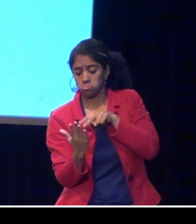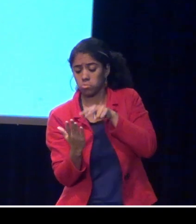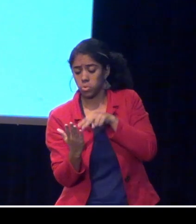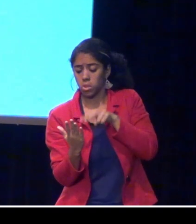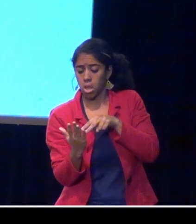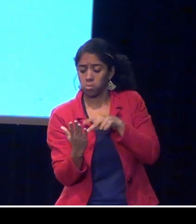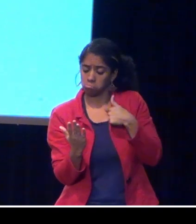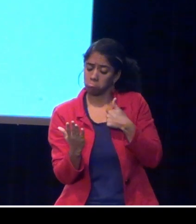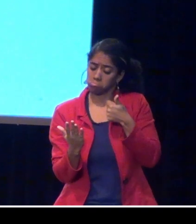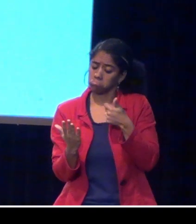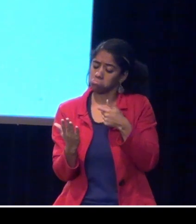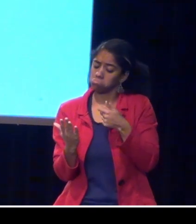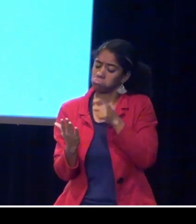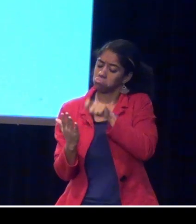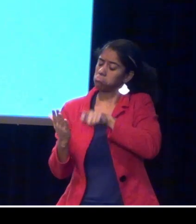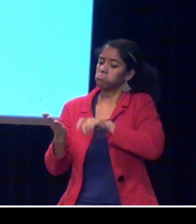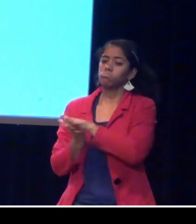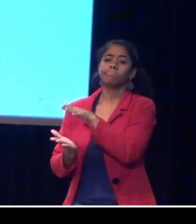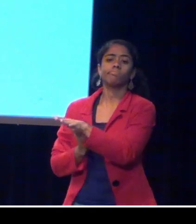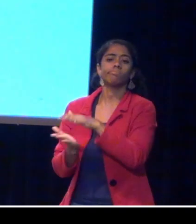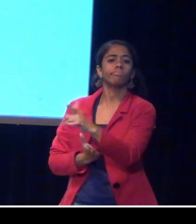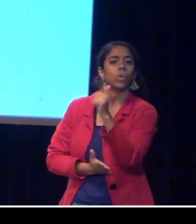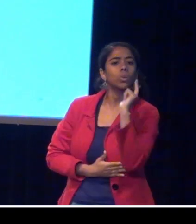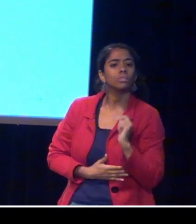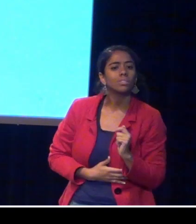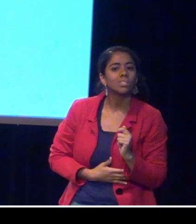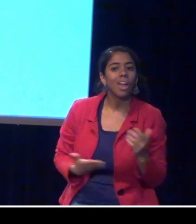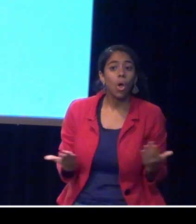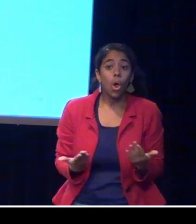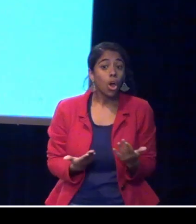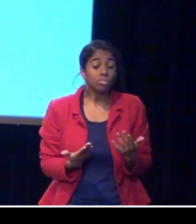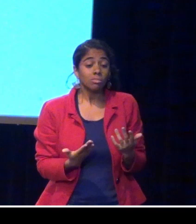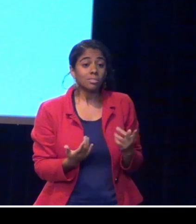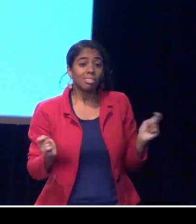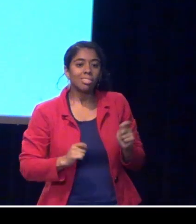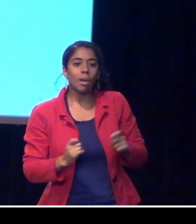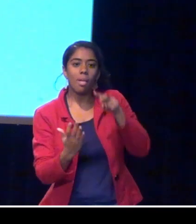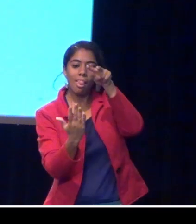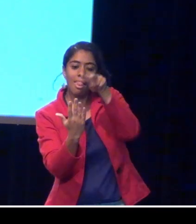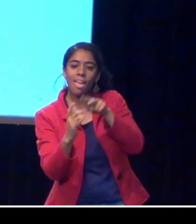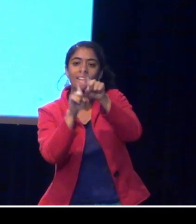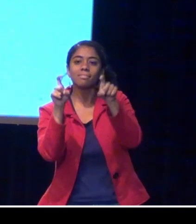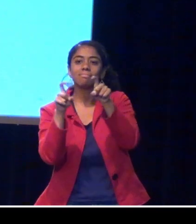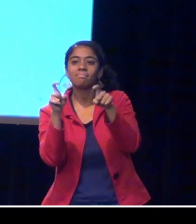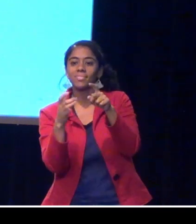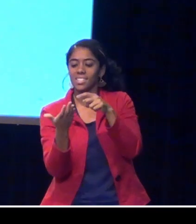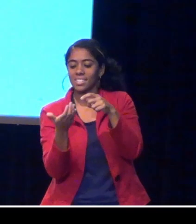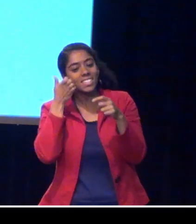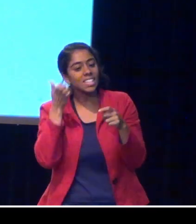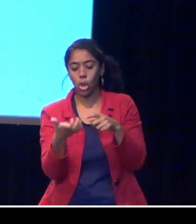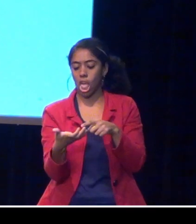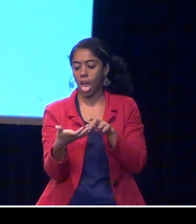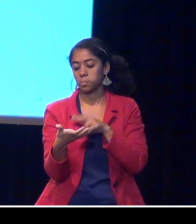publico outro texto. Hoje, a gente pode, na internet, ler e modificar, e já está publicando esse